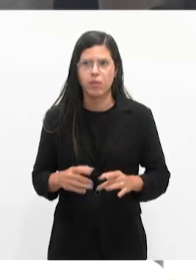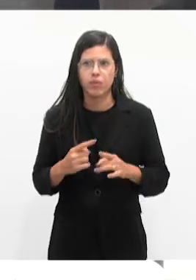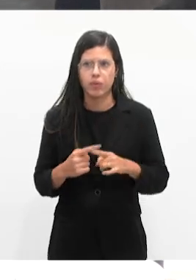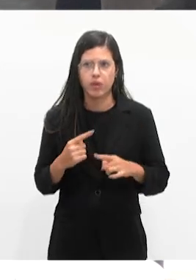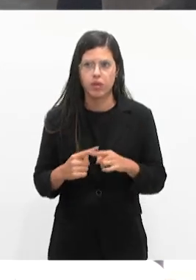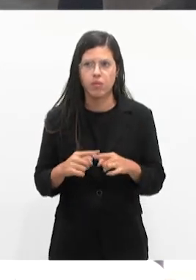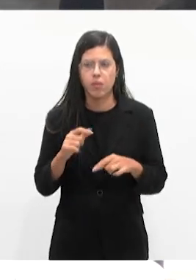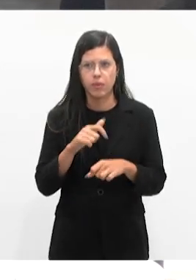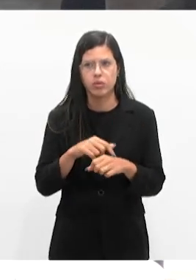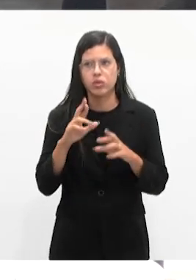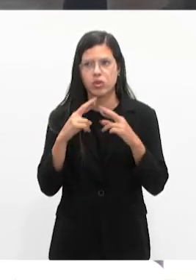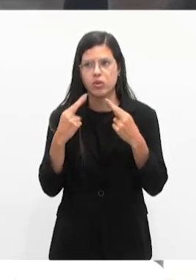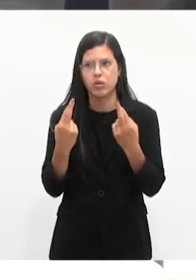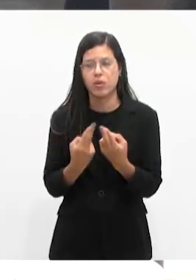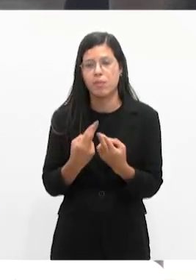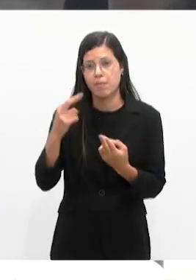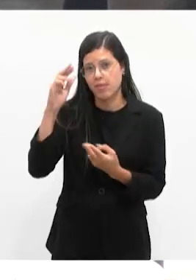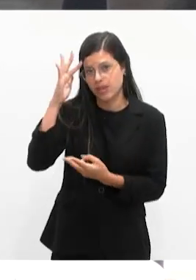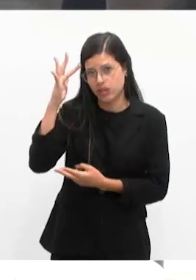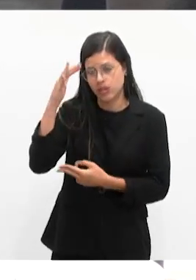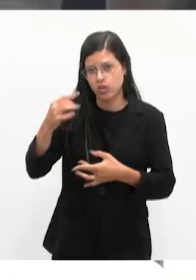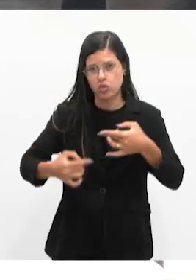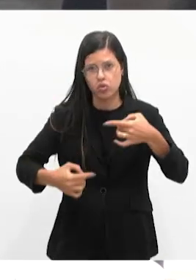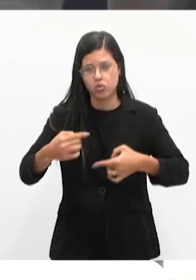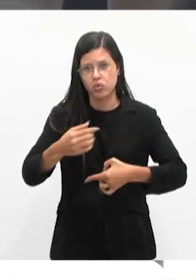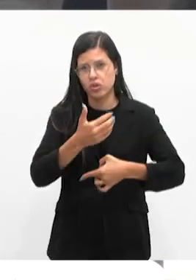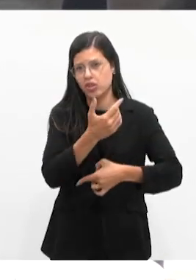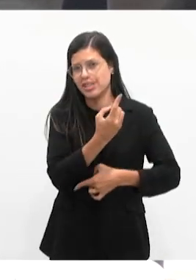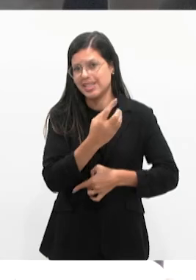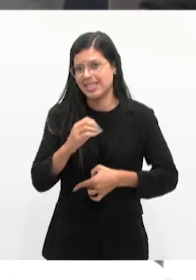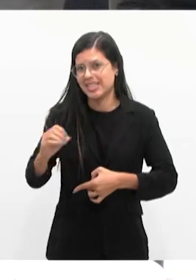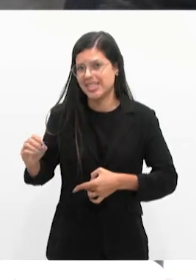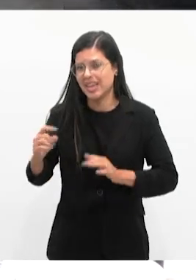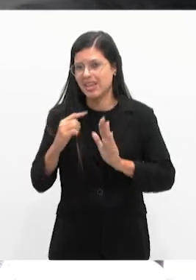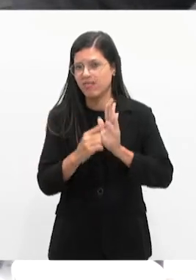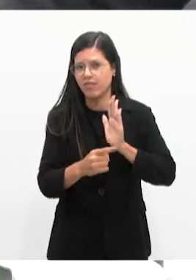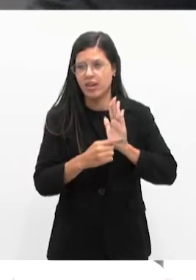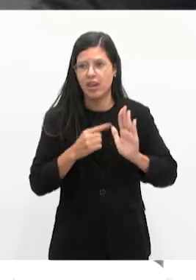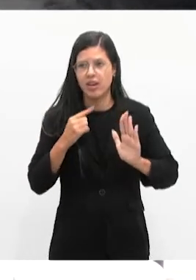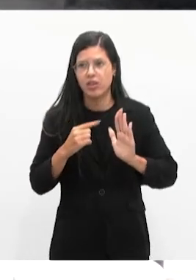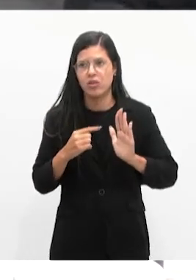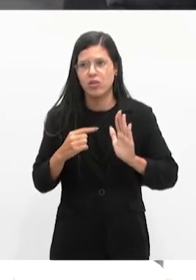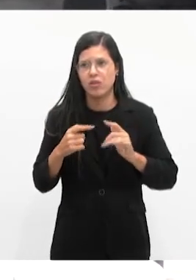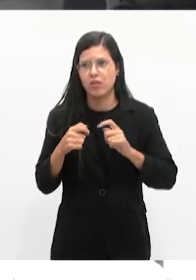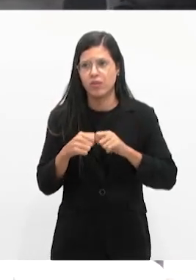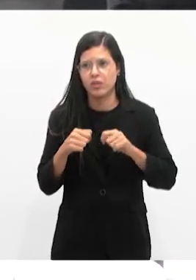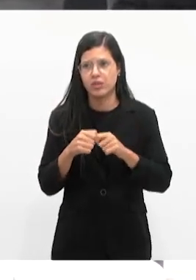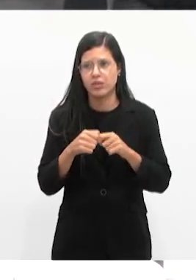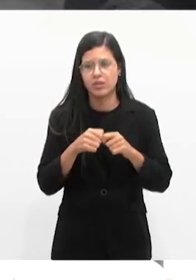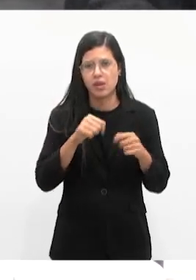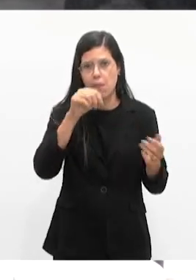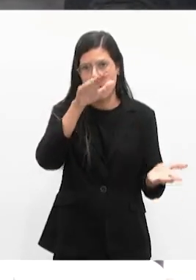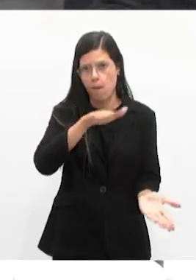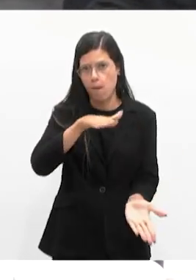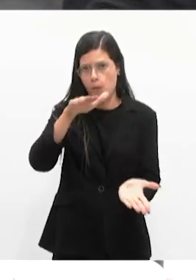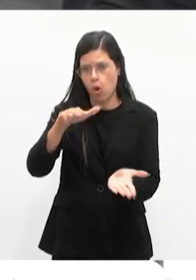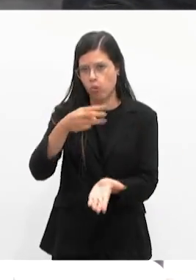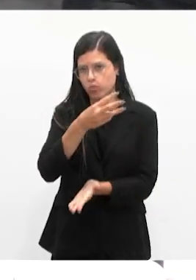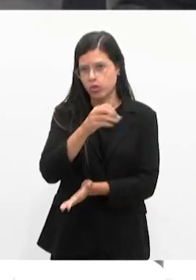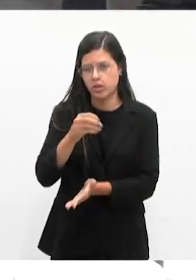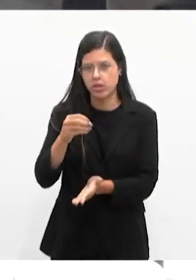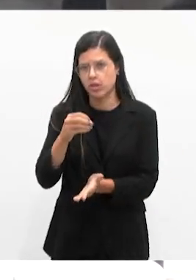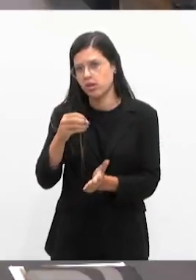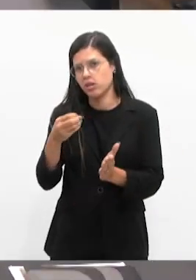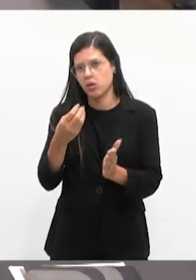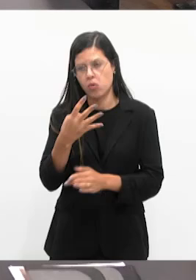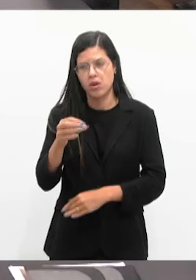Porque se pensa discutir 100 vetos, um por um. A gente tem que fazer esse bloco de 30 a 40. Acho que isso tem que ser